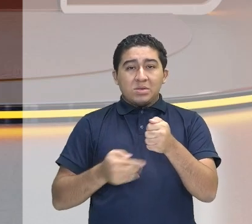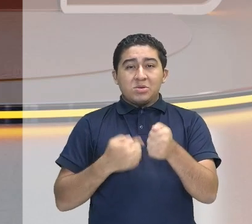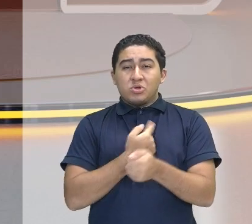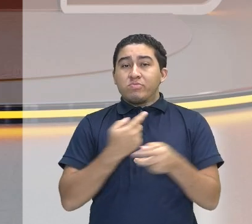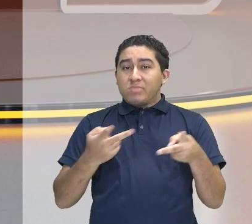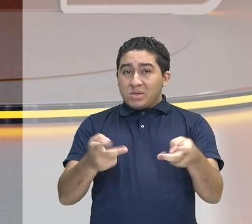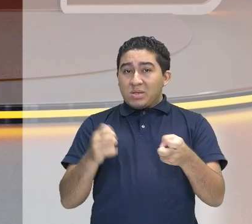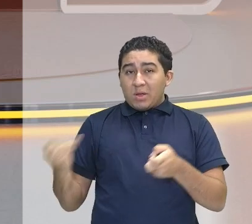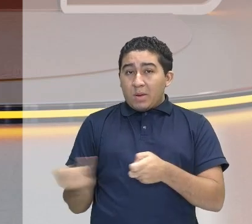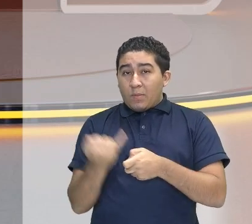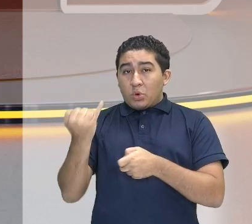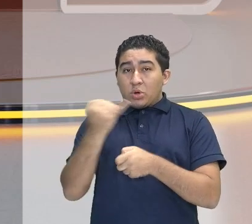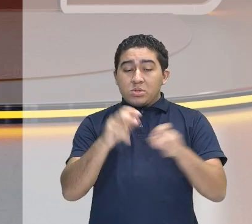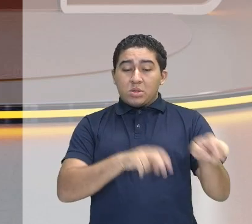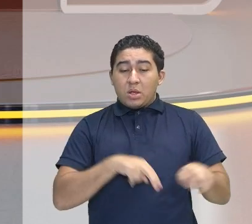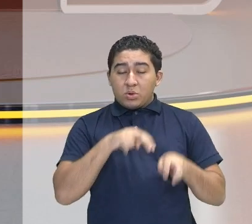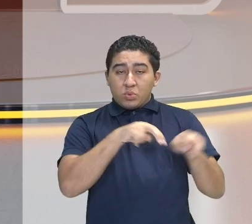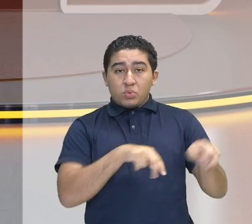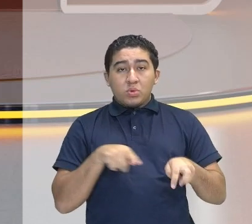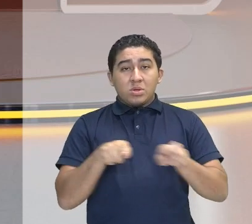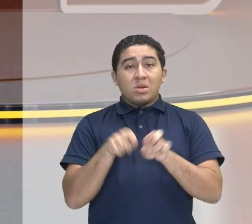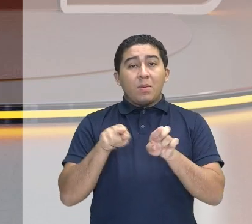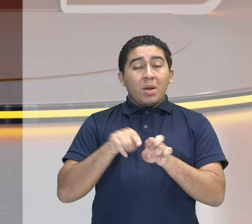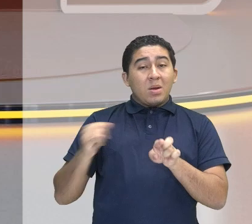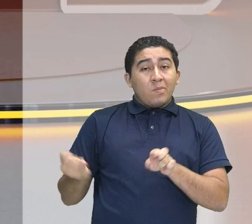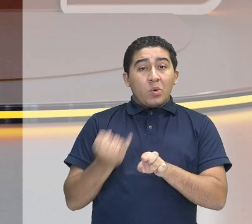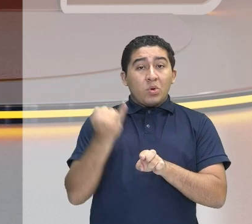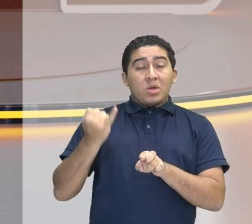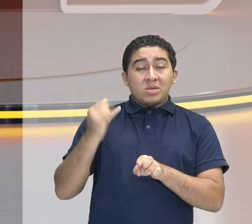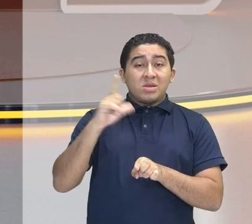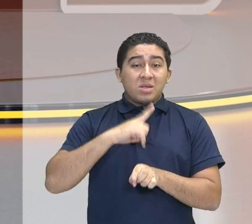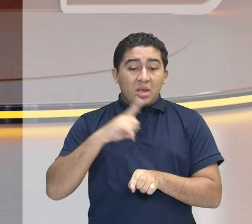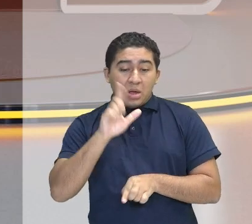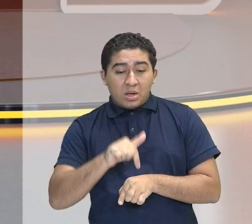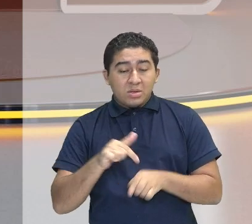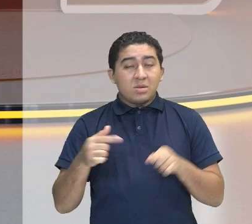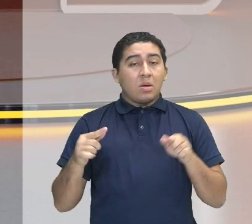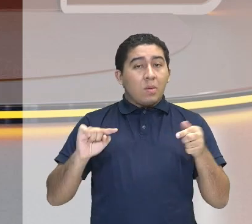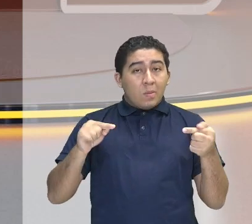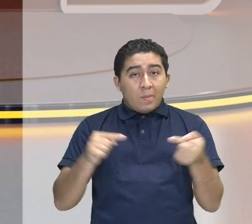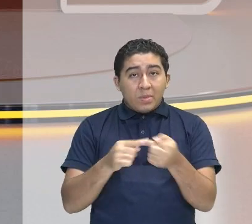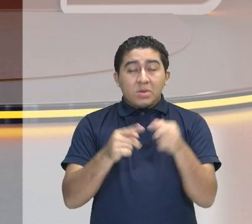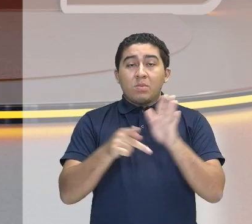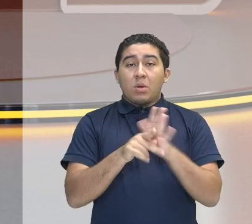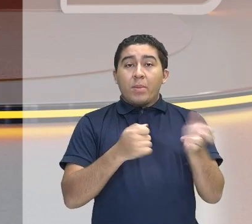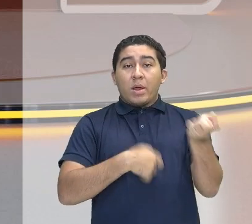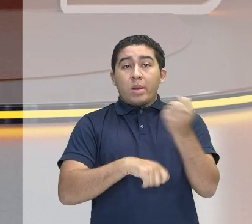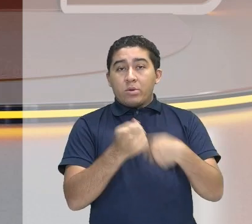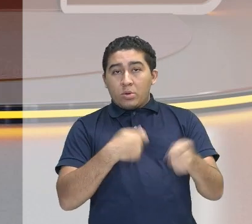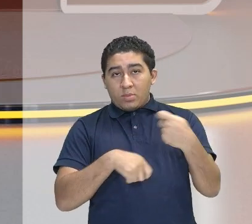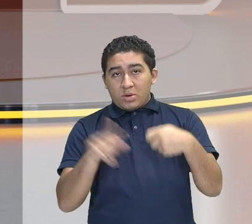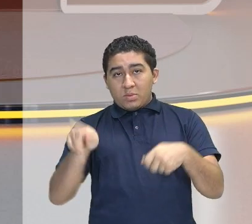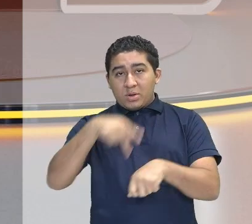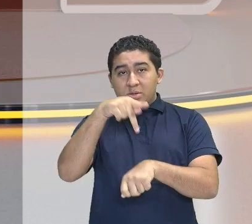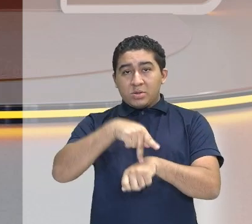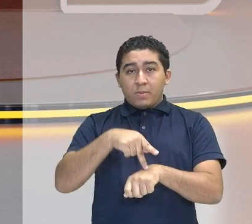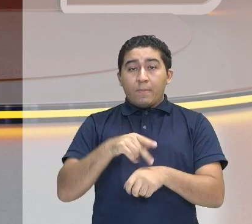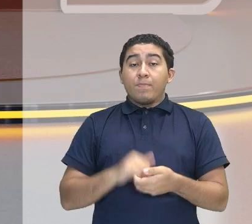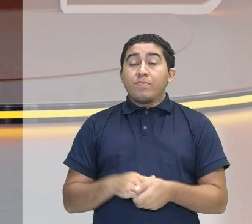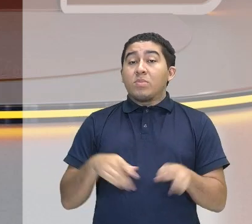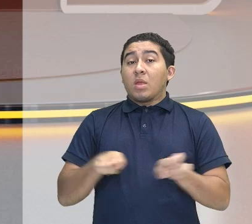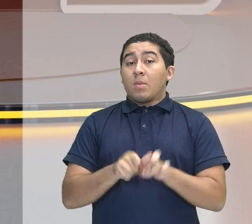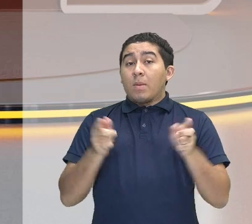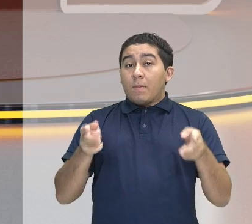da agricultura, a importância da pecuária para a economia do país. Tá? E, além disso, a gente também pode